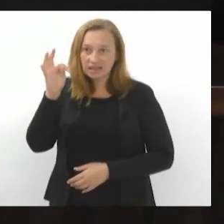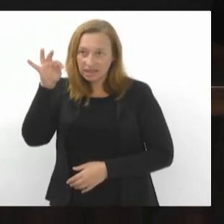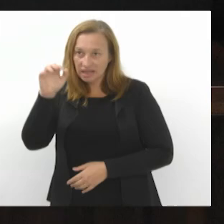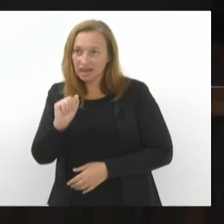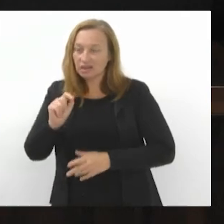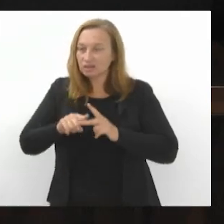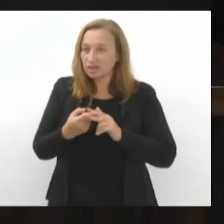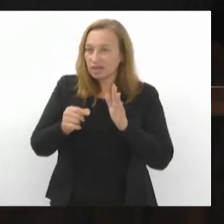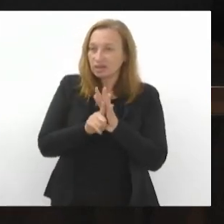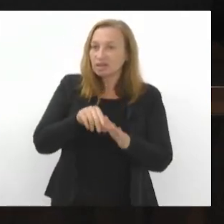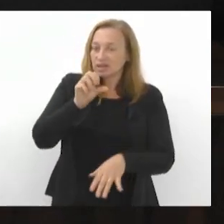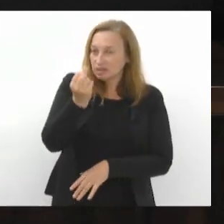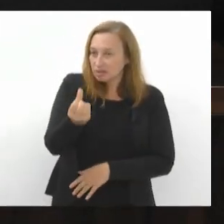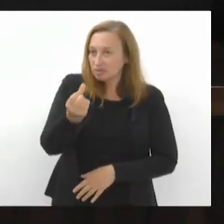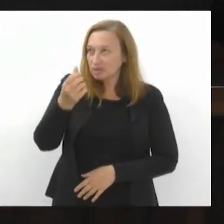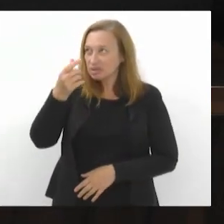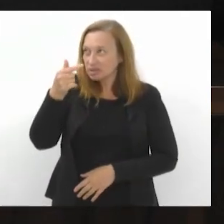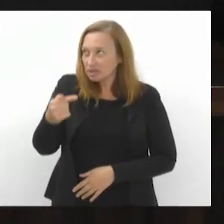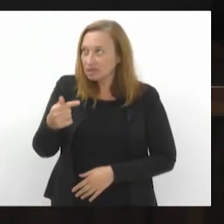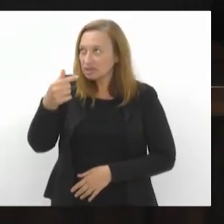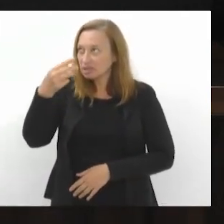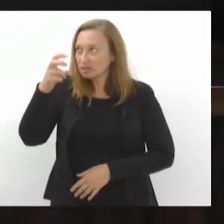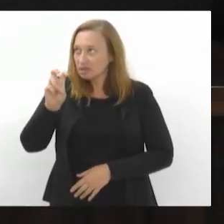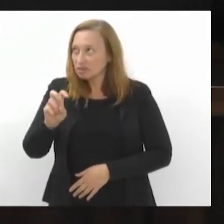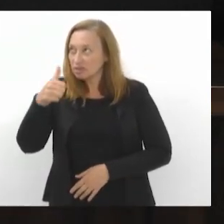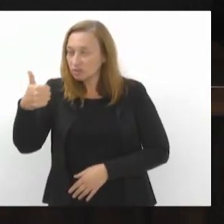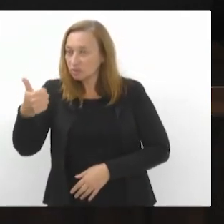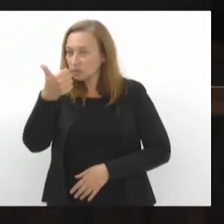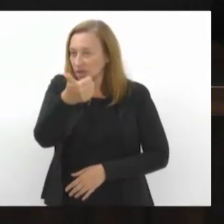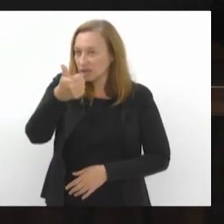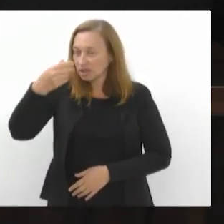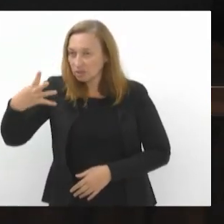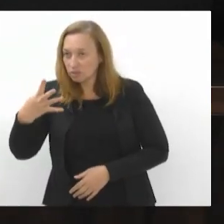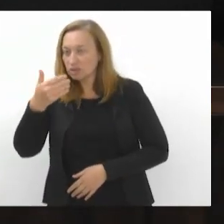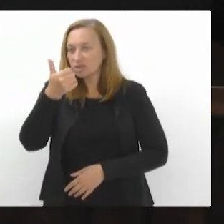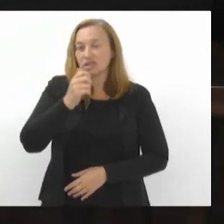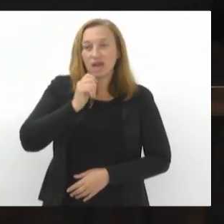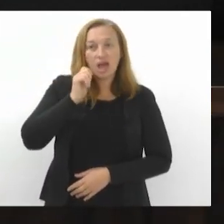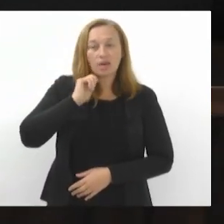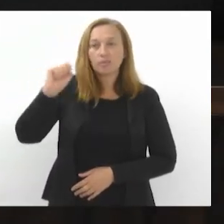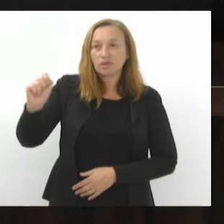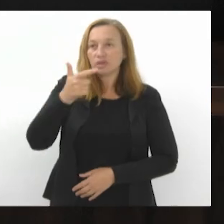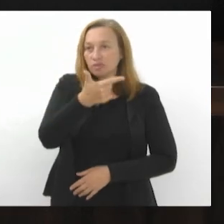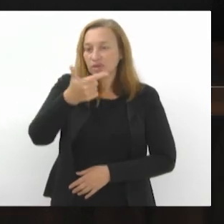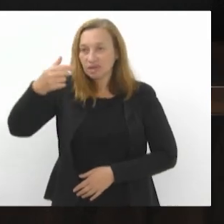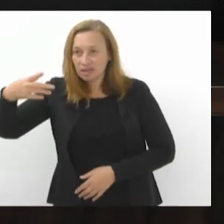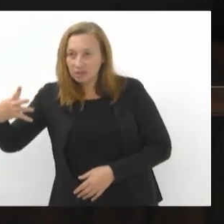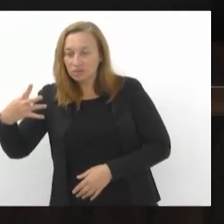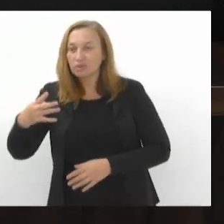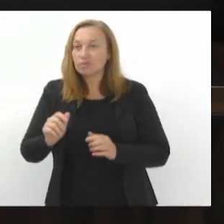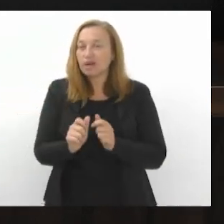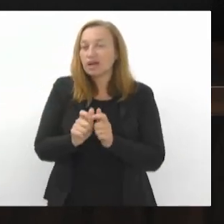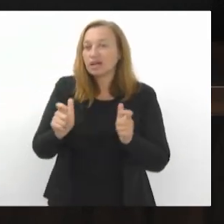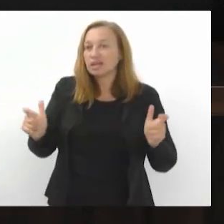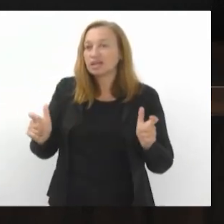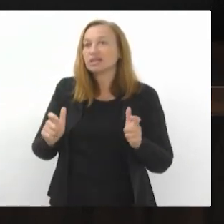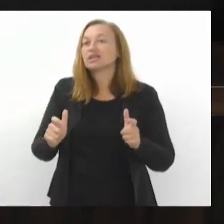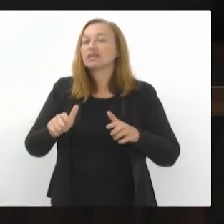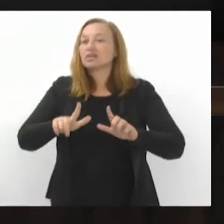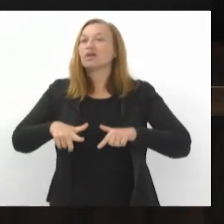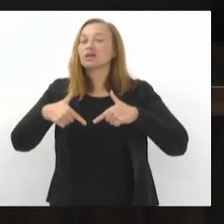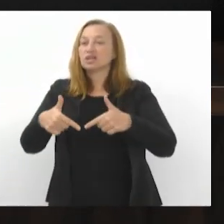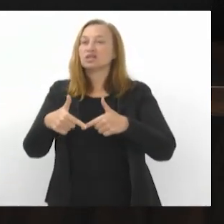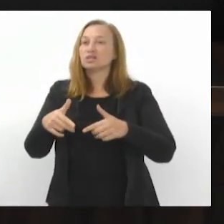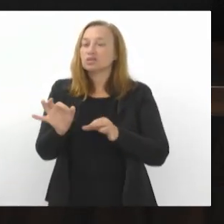que altera a lei número 6.751 de 14 de abril de 2014, para ampliar as ações